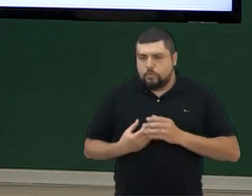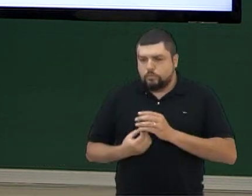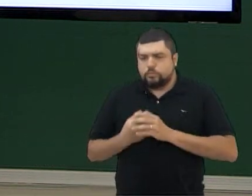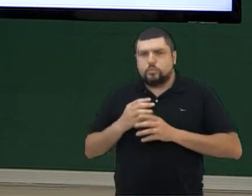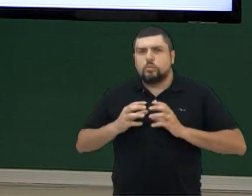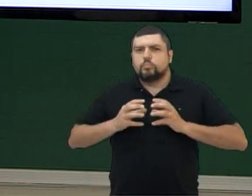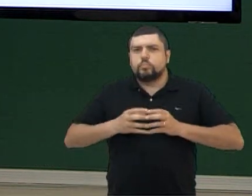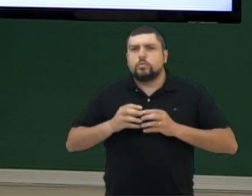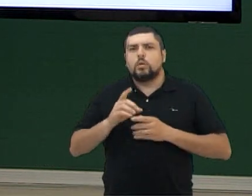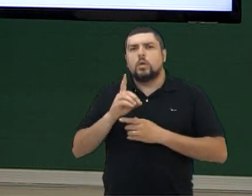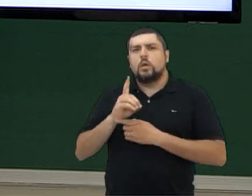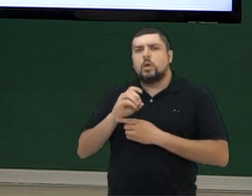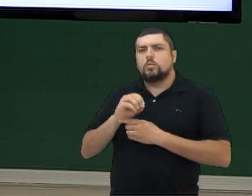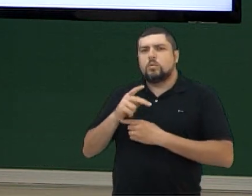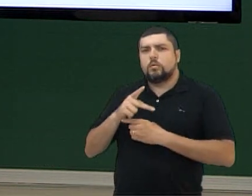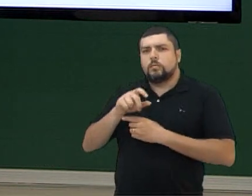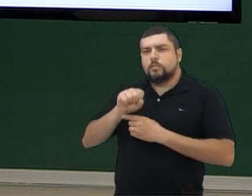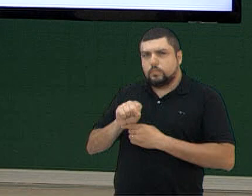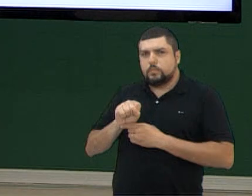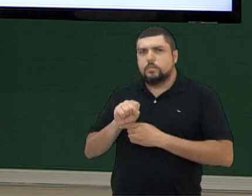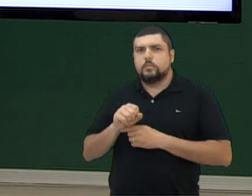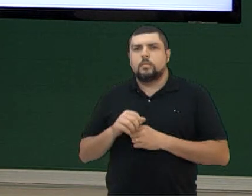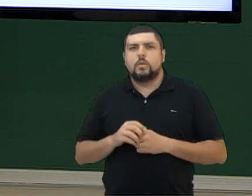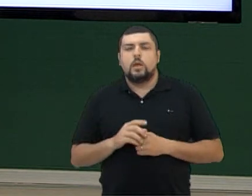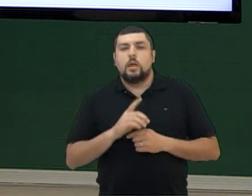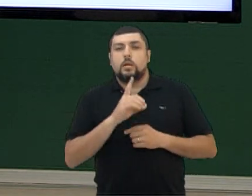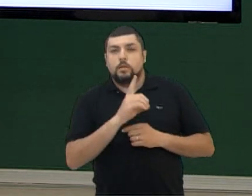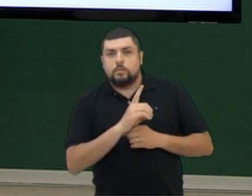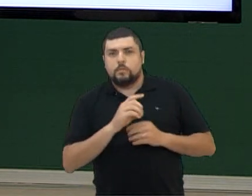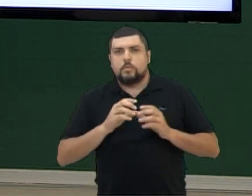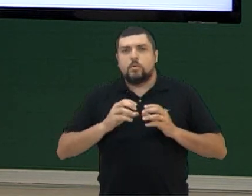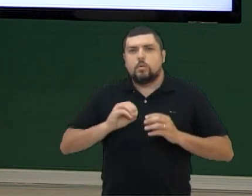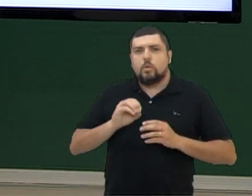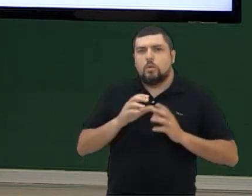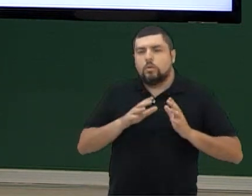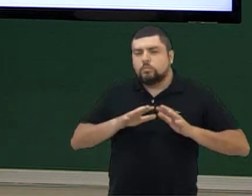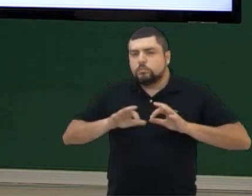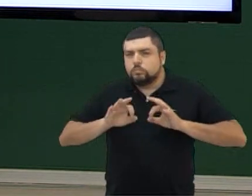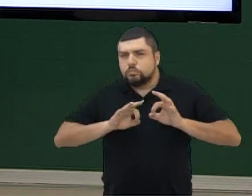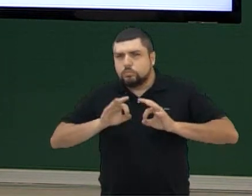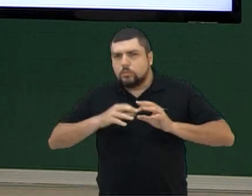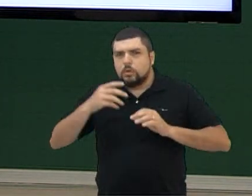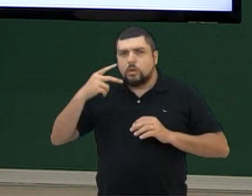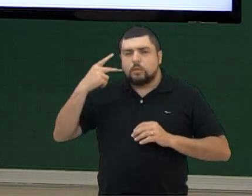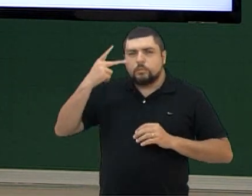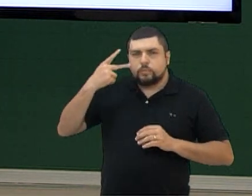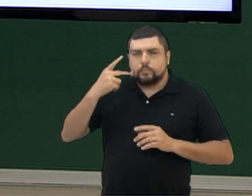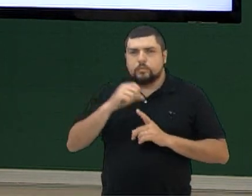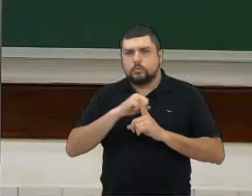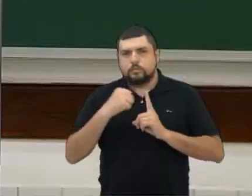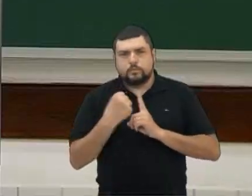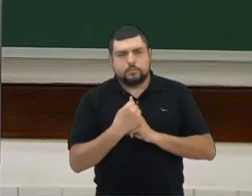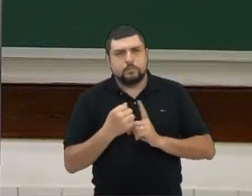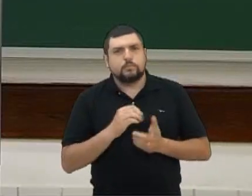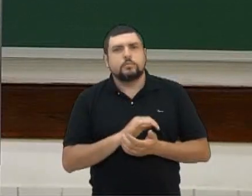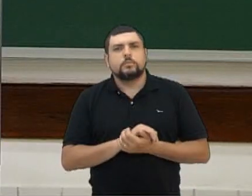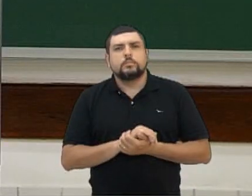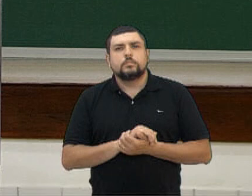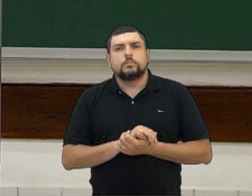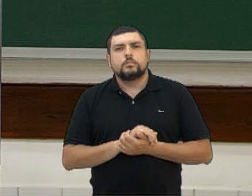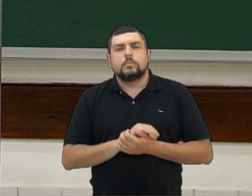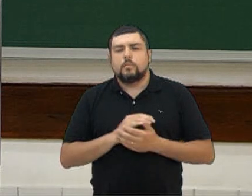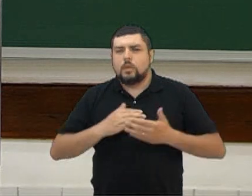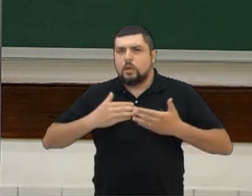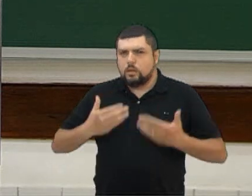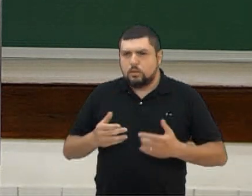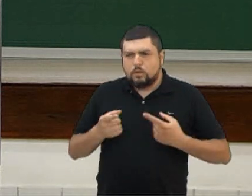aqui, que é o DOPS, né? Departamento de Ordem e Política Social, né? Ao mesmo tempo em que há essa